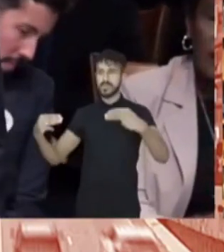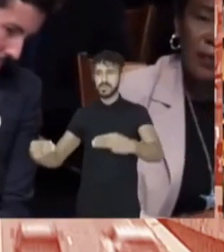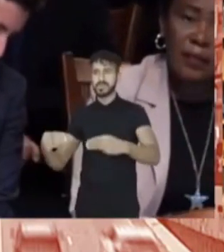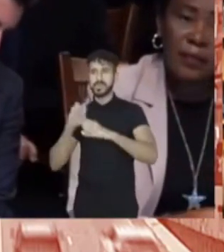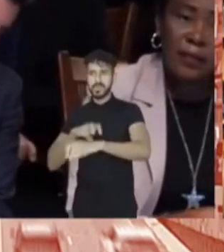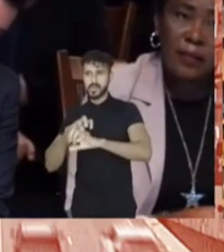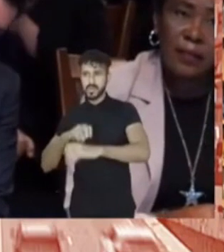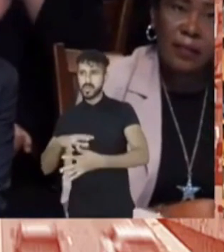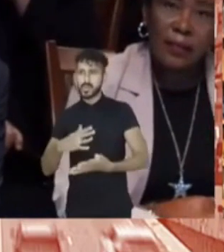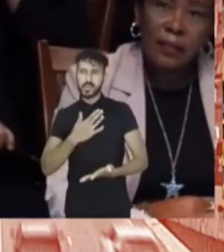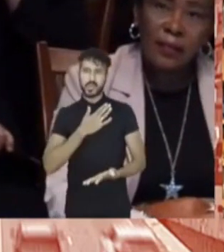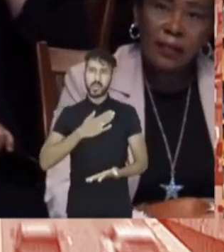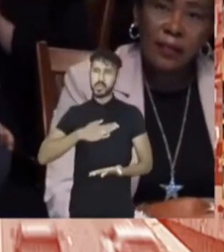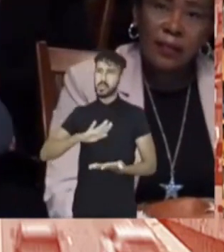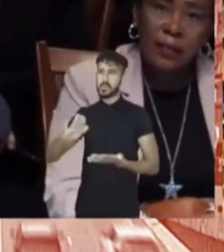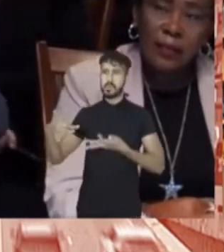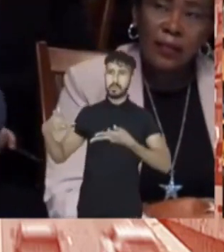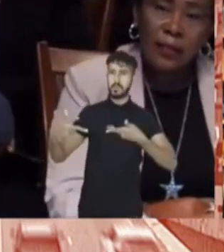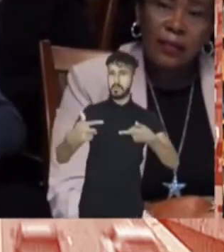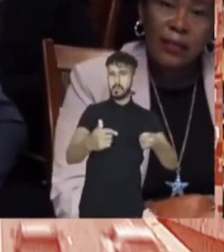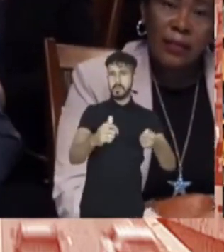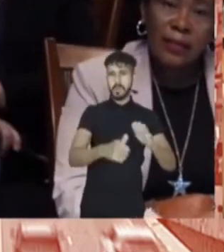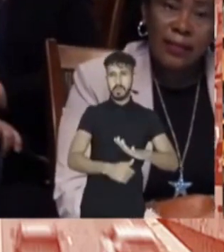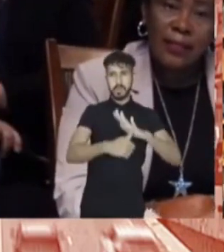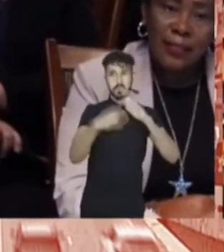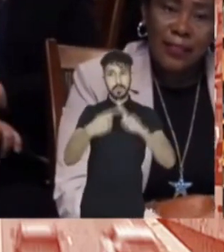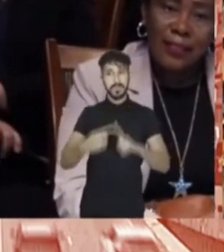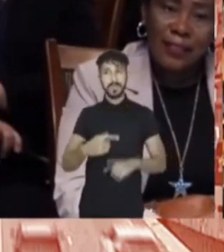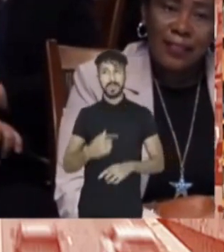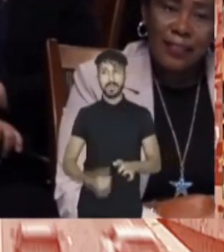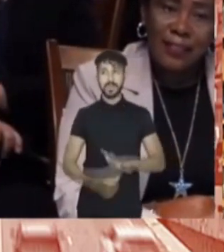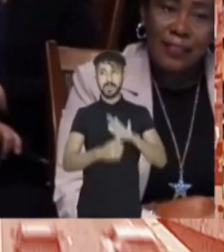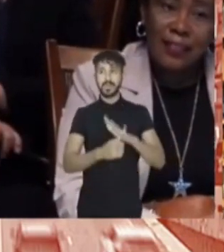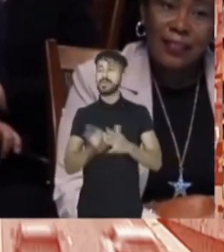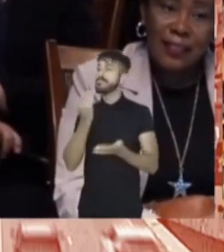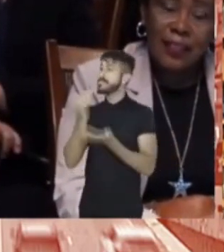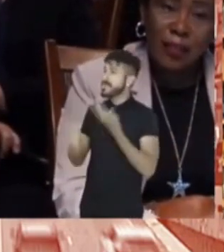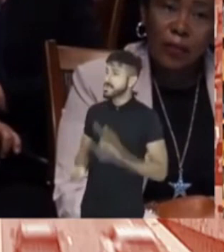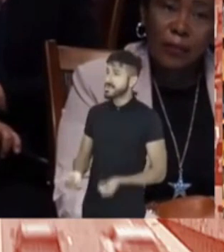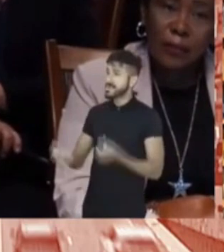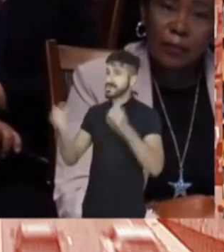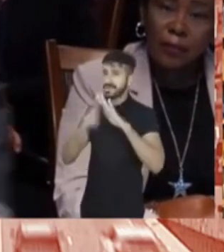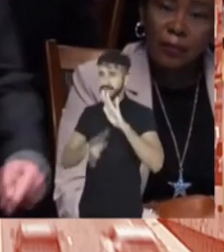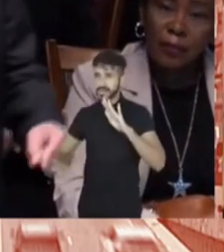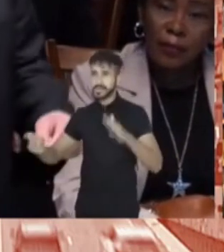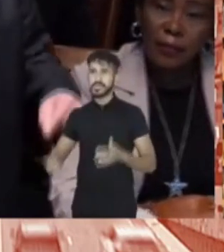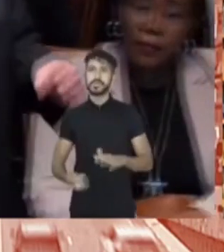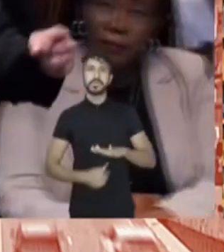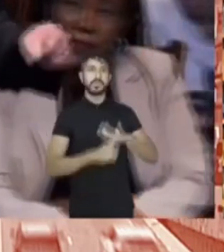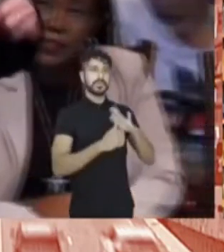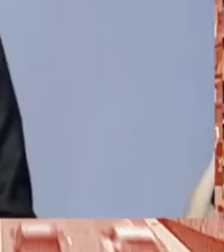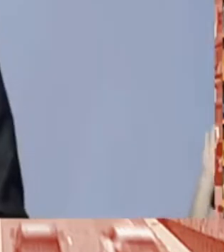desmonte de políticas públicas, né, como o plano de alimentação, que tinha como base, né, a agricultura familiar, foi de desmonte